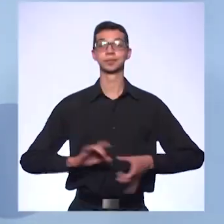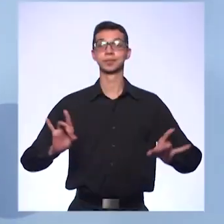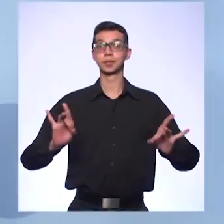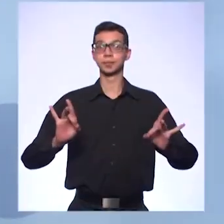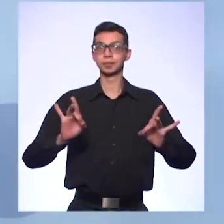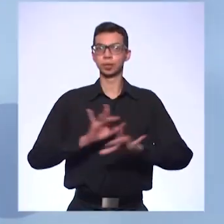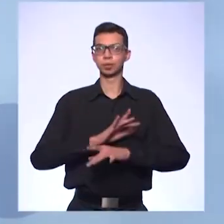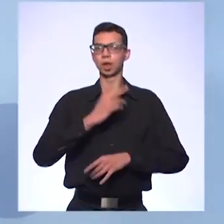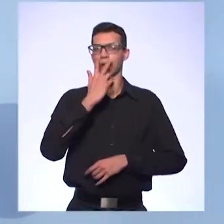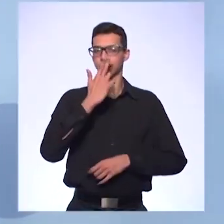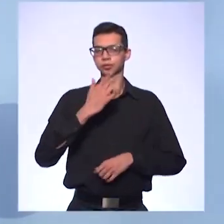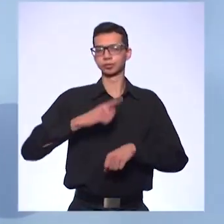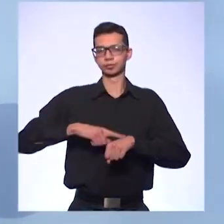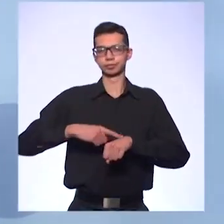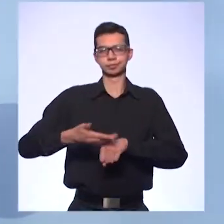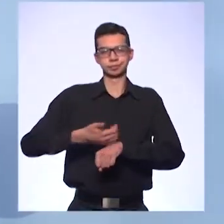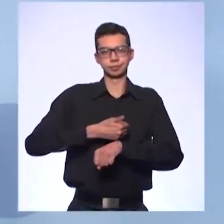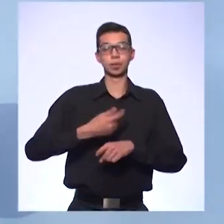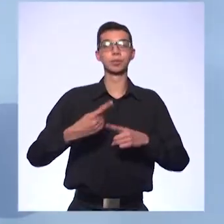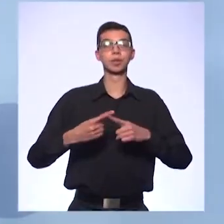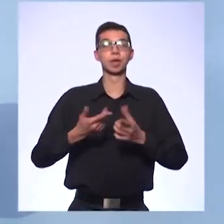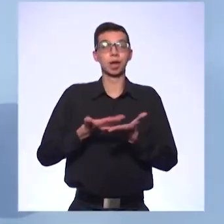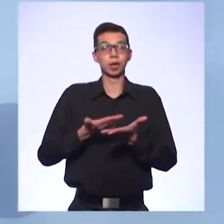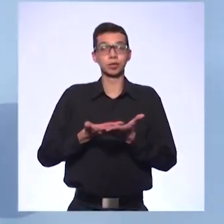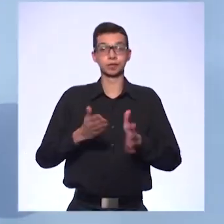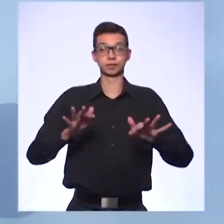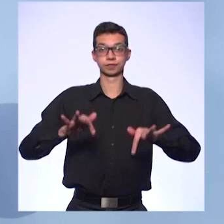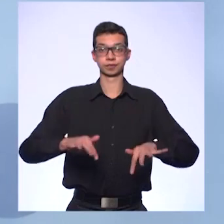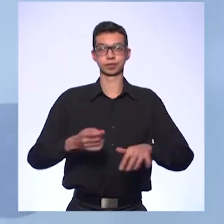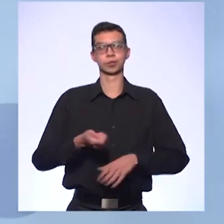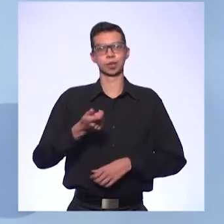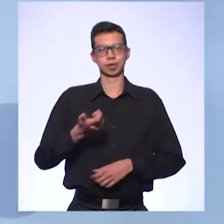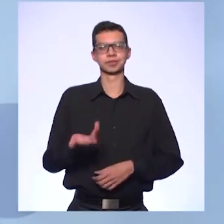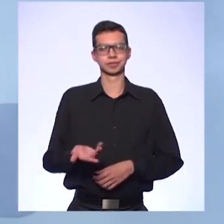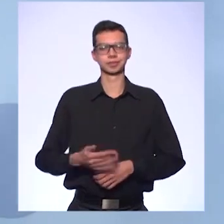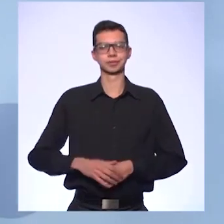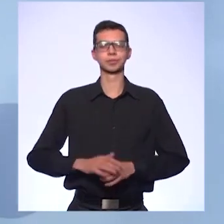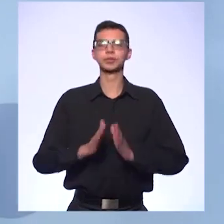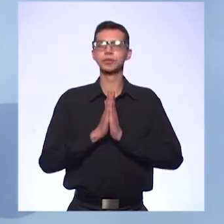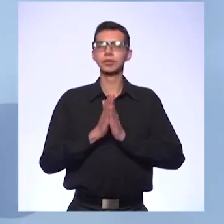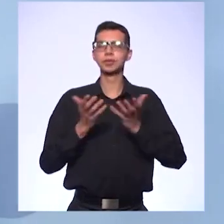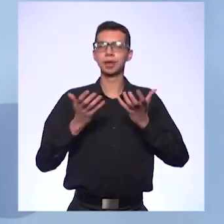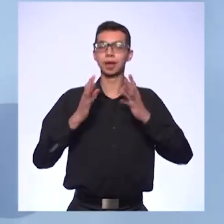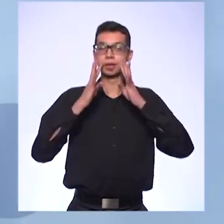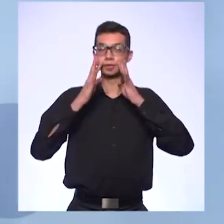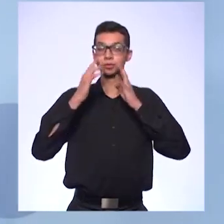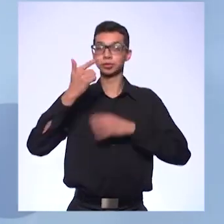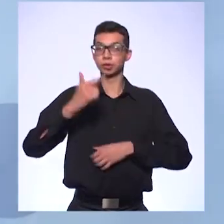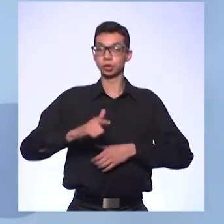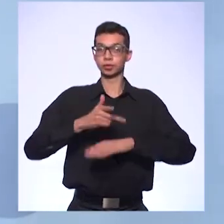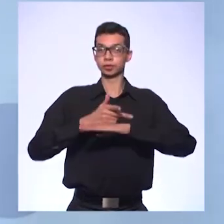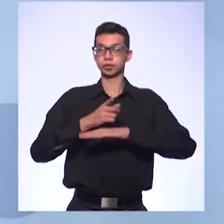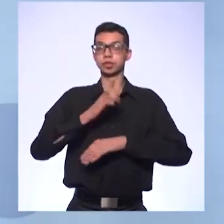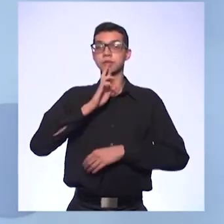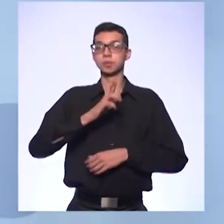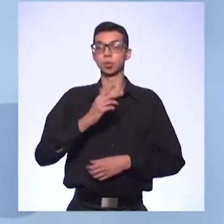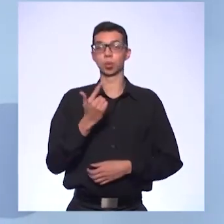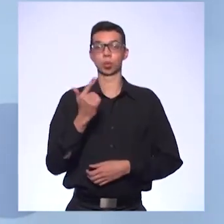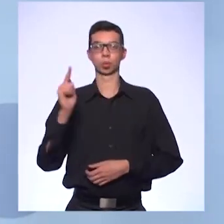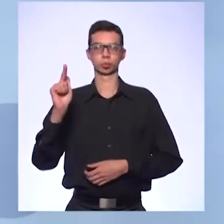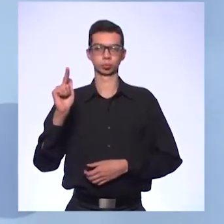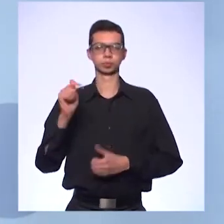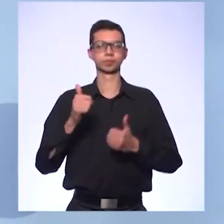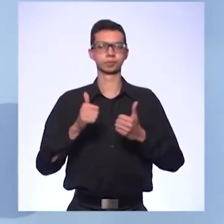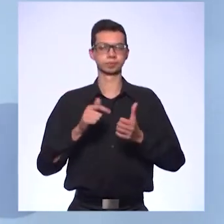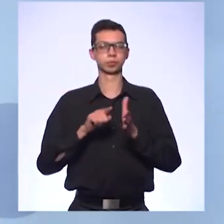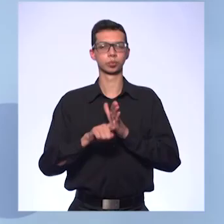Prontinho, foi um pouquinho mais rápido de um minuto, porque a aula já está quase acabando e eu gostaria que vocês assistissem mais uma vez o vídeo para responder uma outra pergunta. Antônio, o que